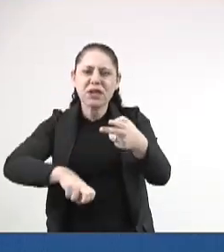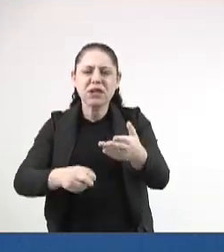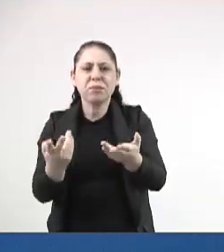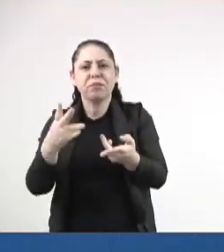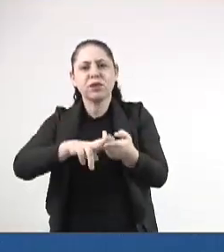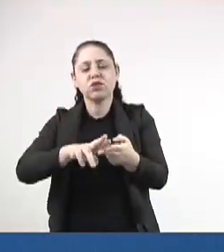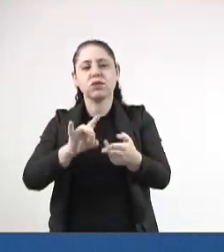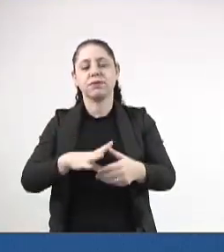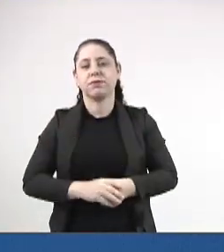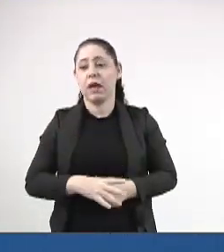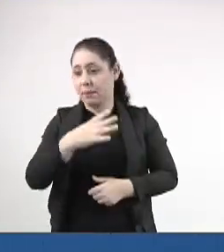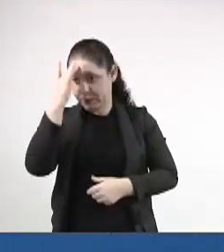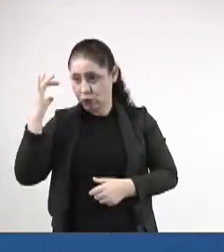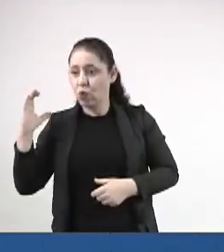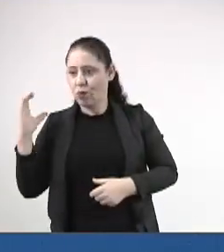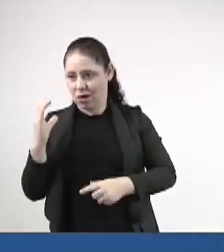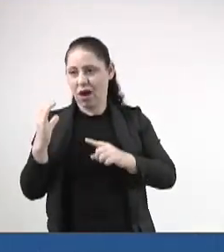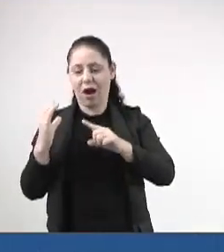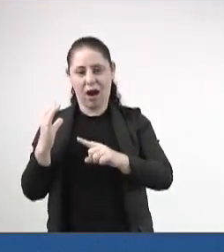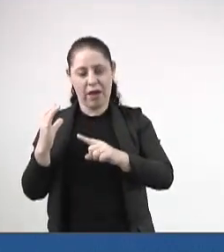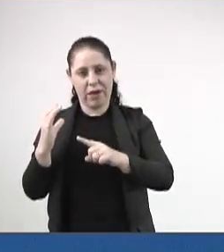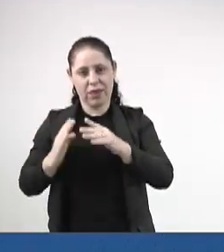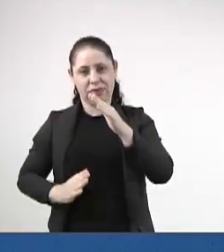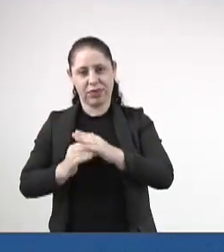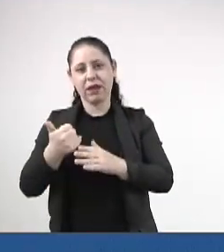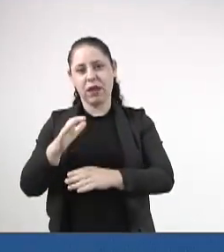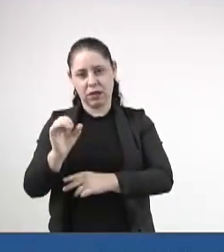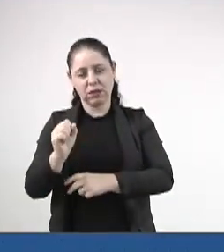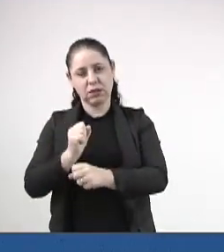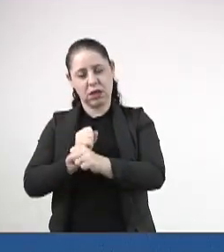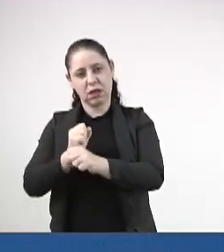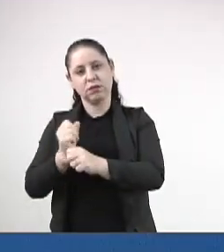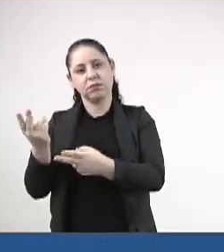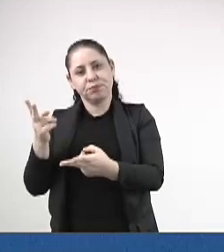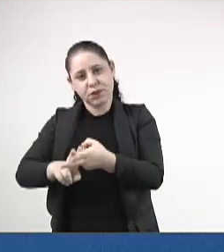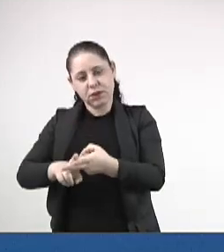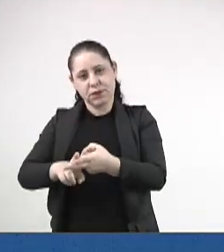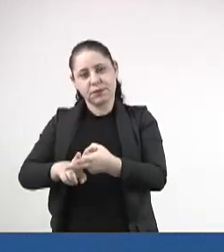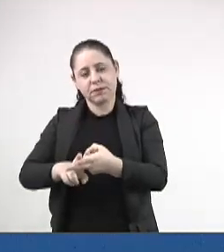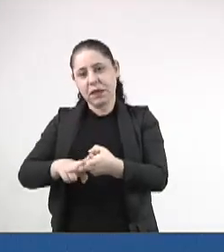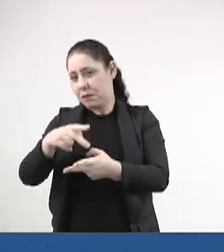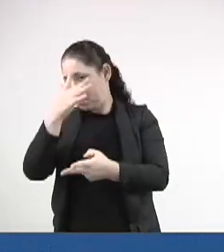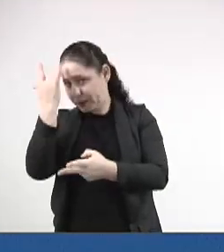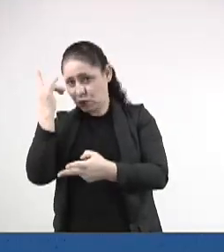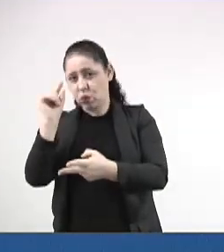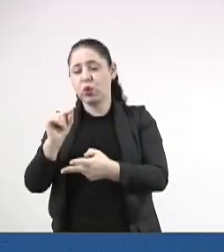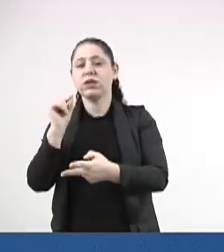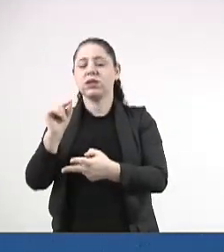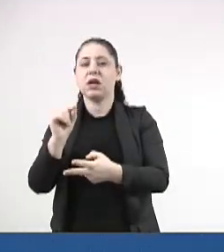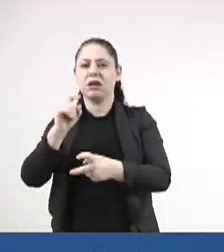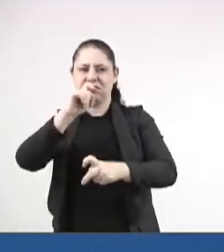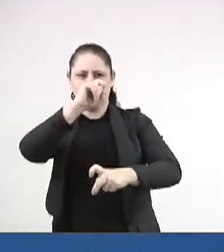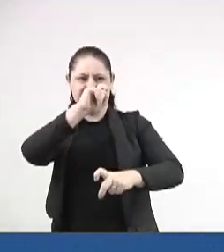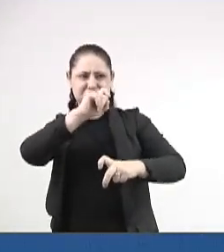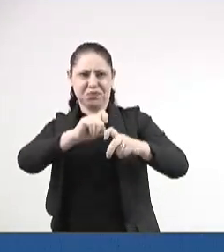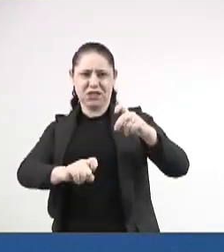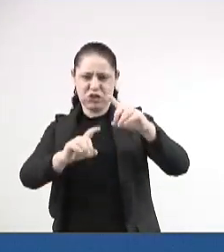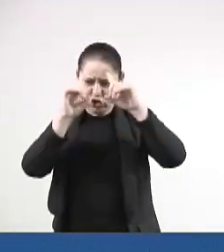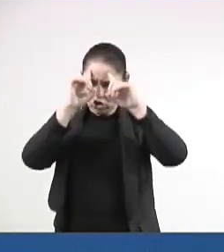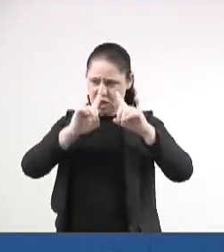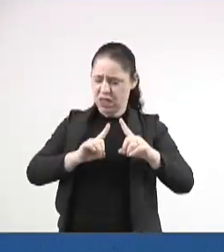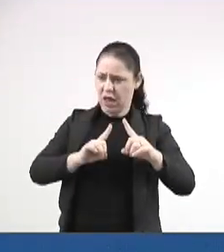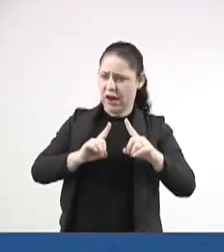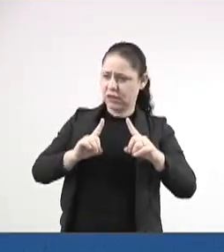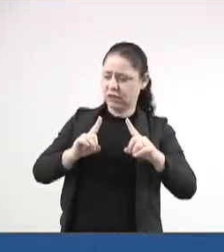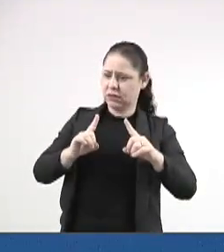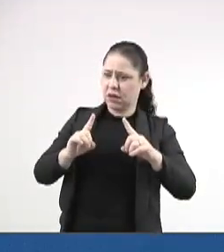o estuprador, né, um criminoso, uma pessoa que feriu a